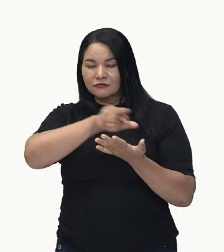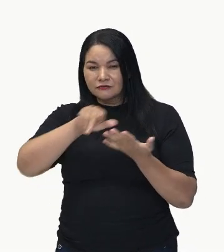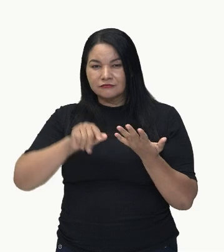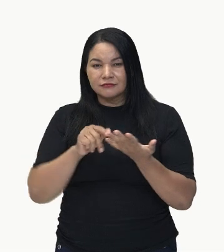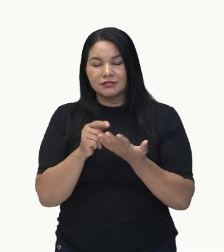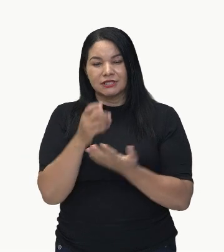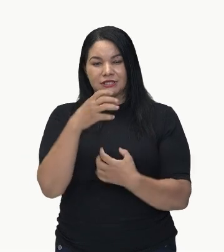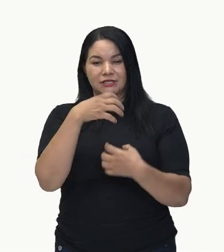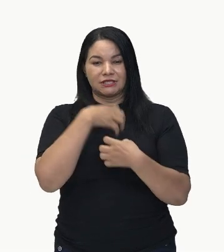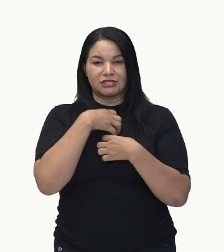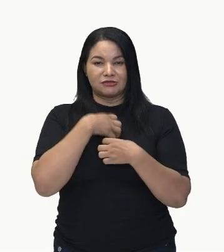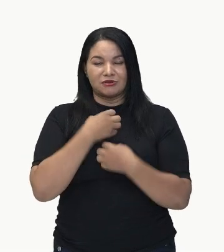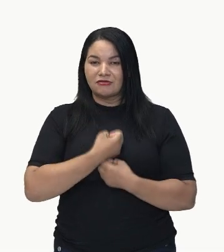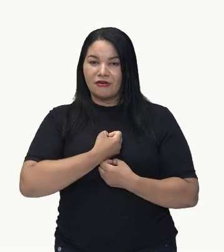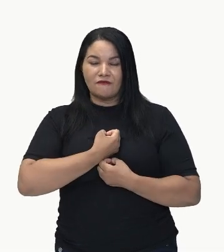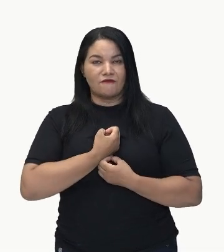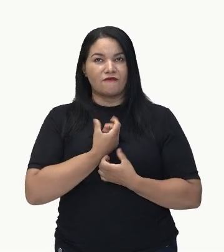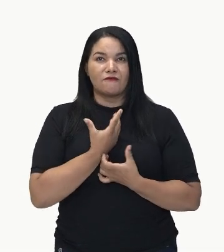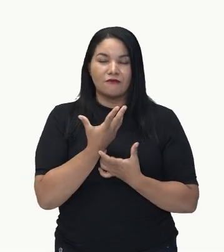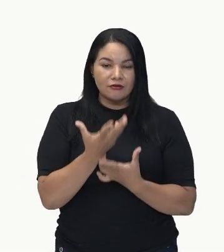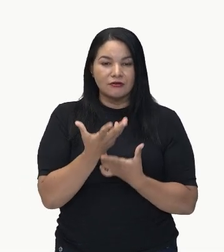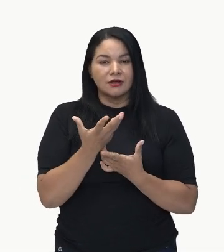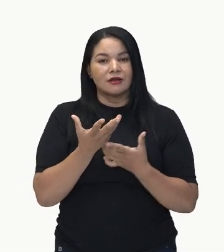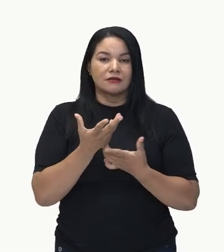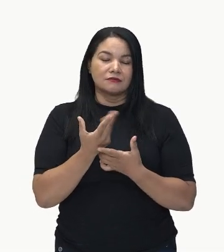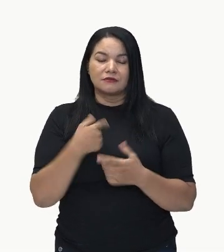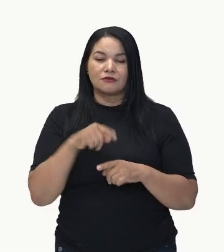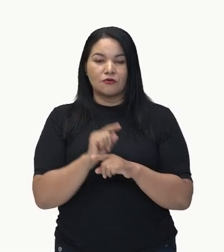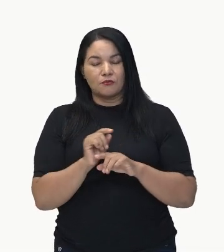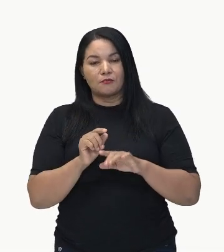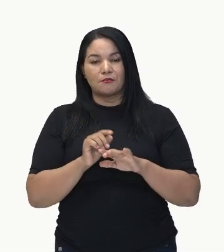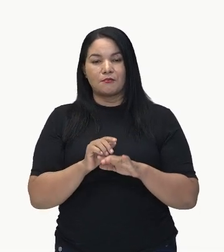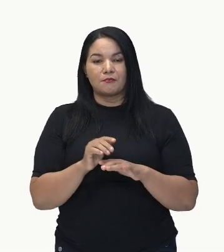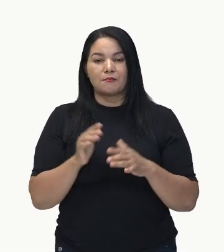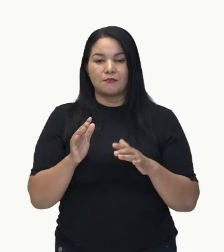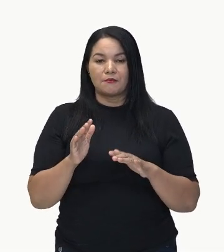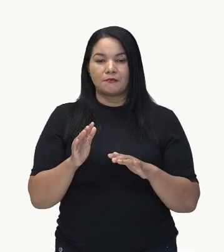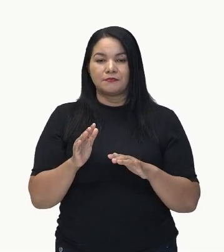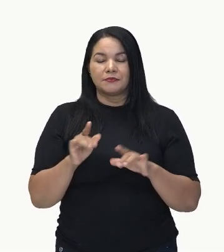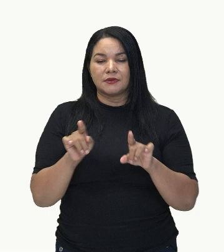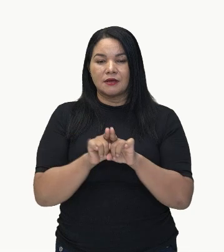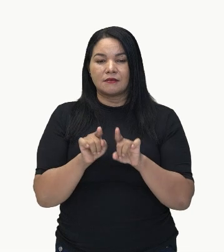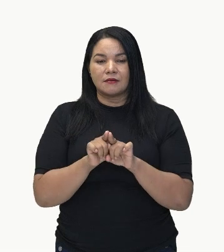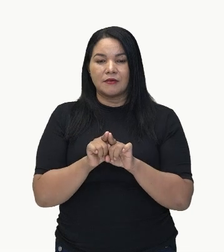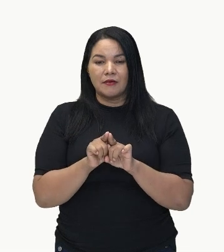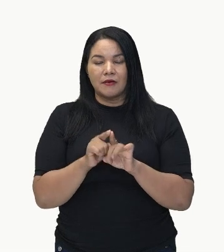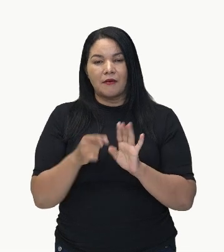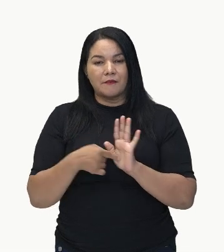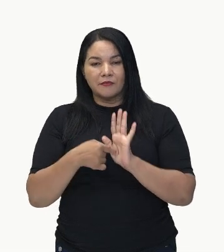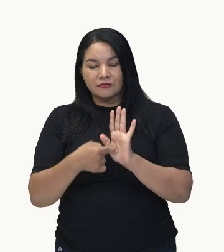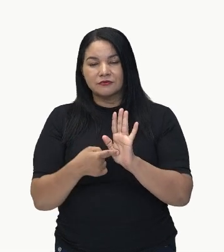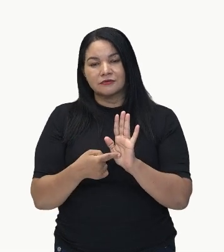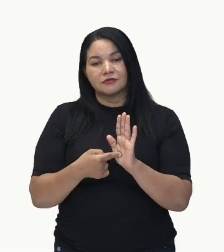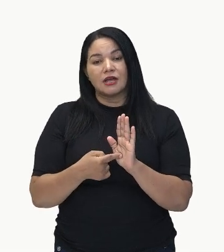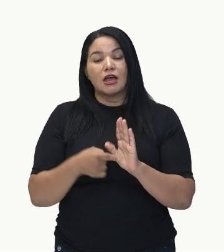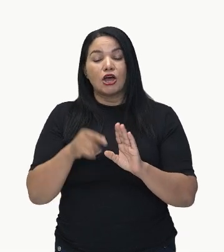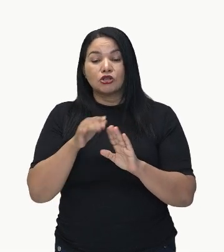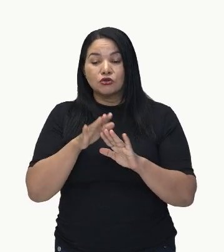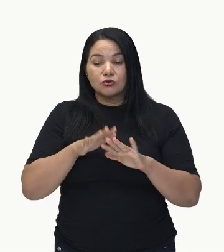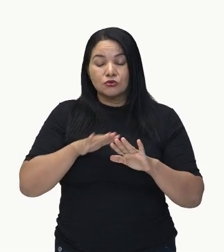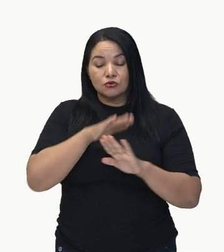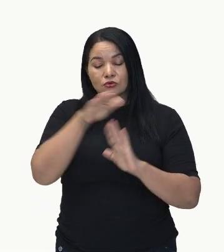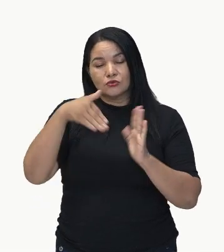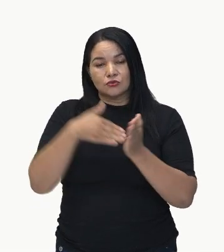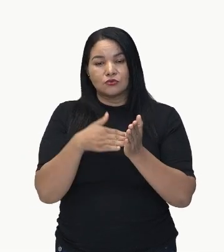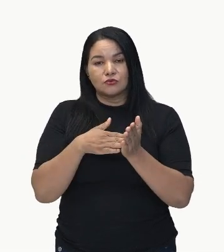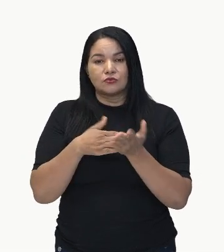sentimentos muito aflorados, né, ou extremamente fortes e presentes. Tudo é tratado com uma questão